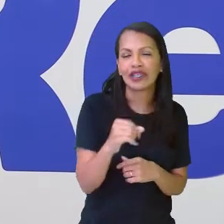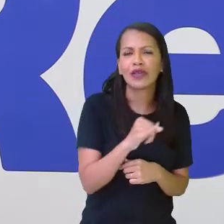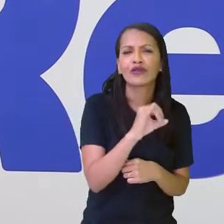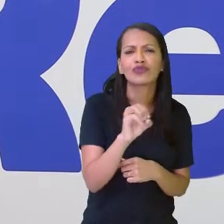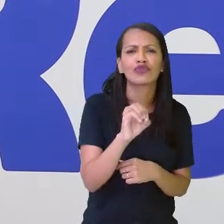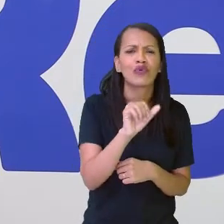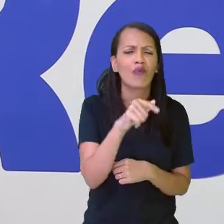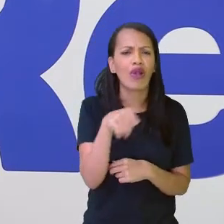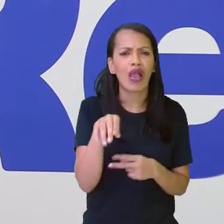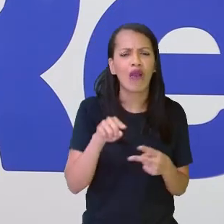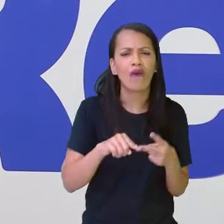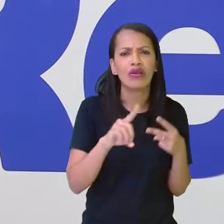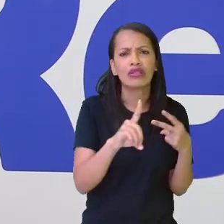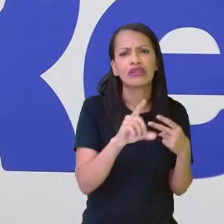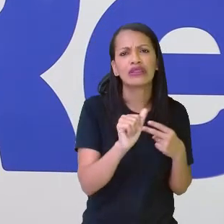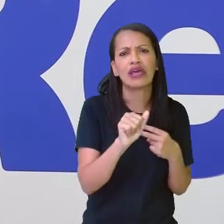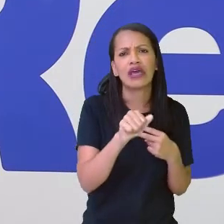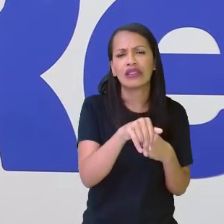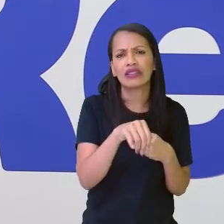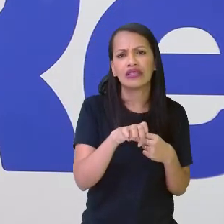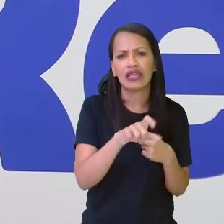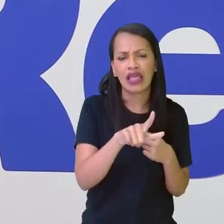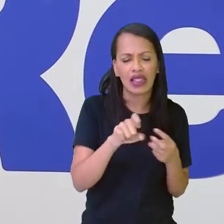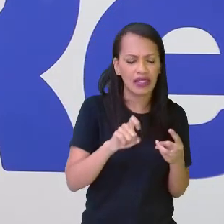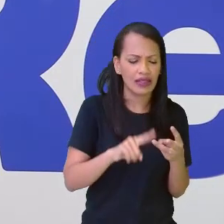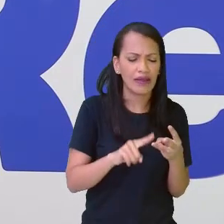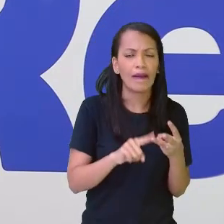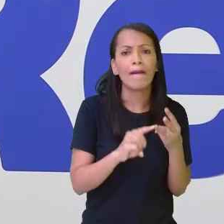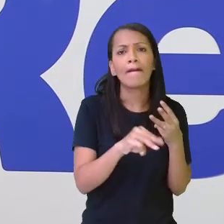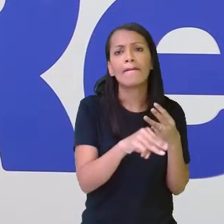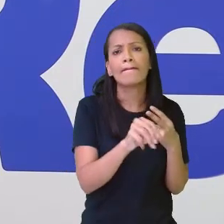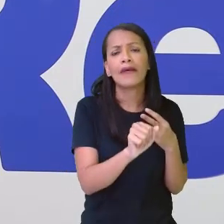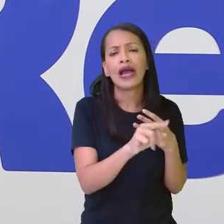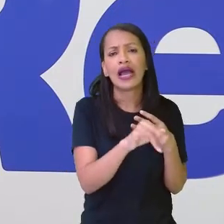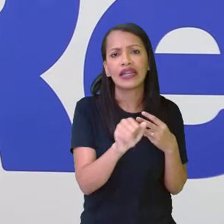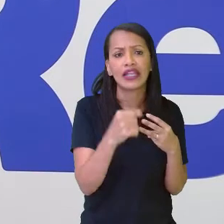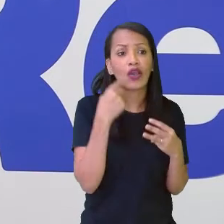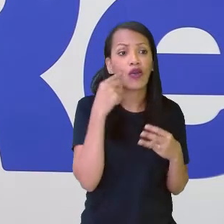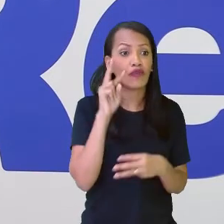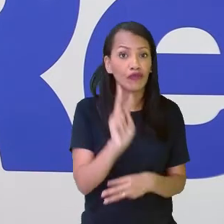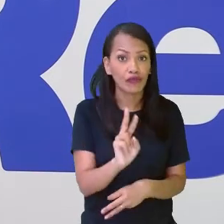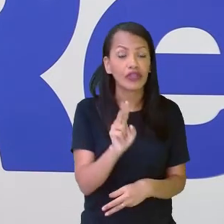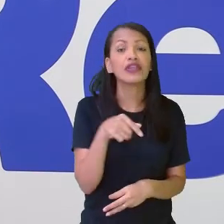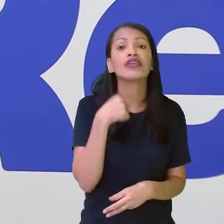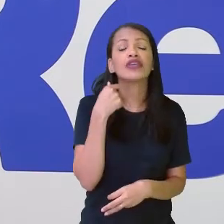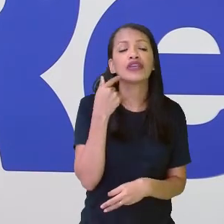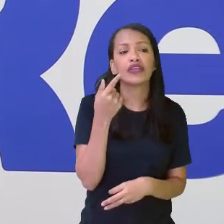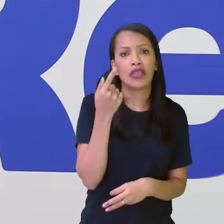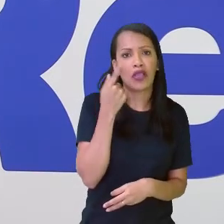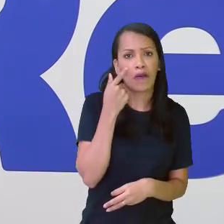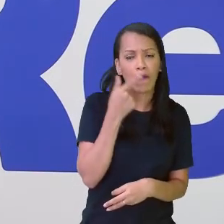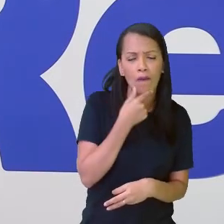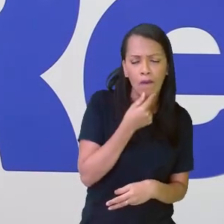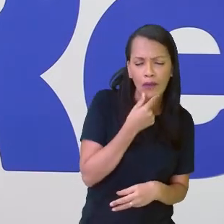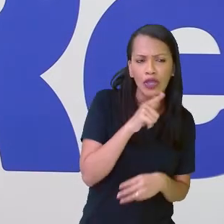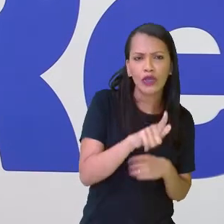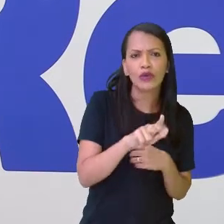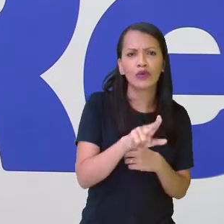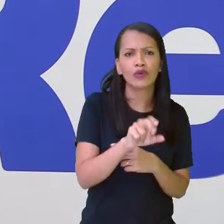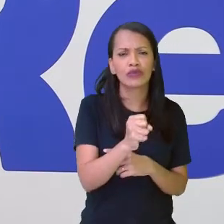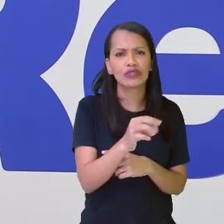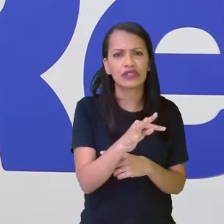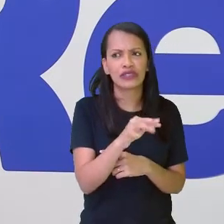João. Tem mais gente aqui, tem Maria também, eu vi que Gustavo participou da aula. Vi também que Jean